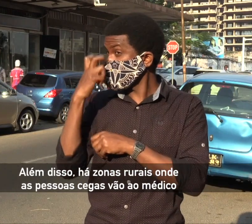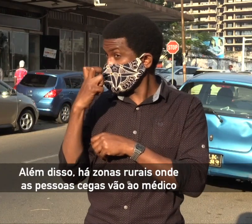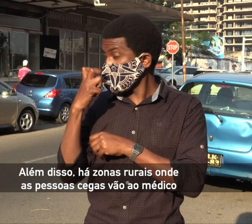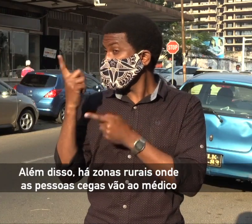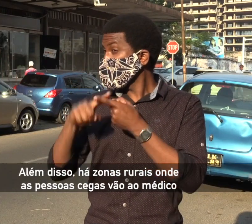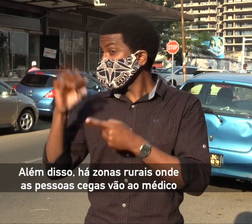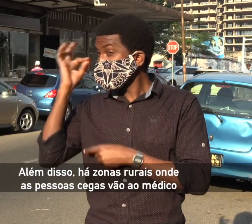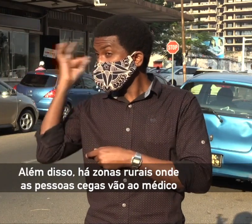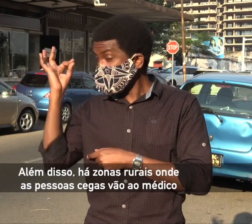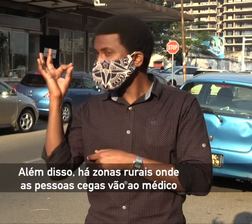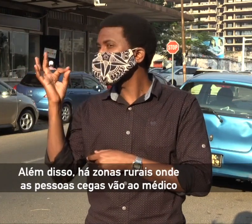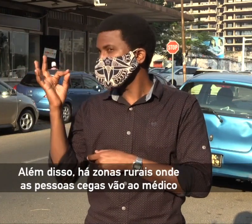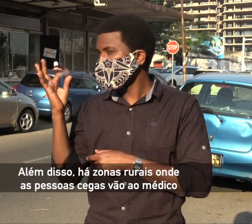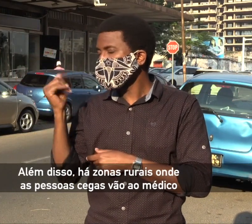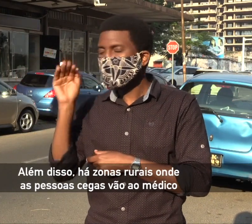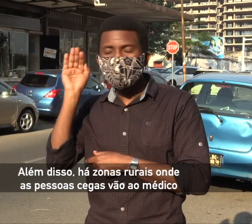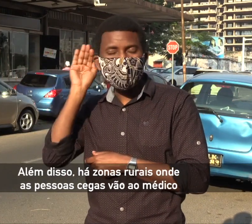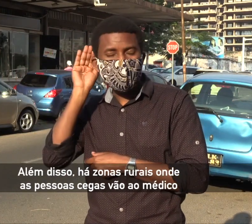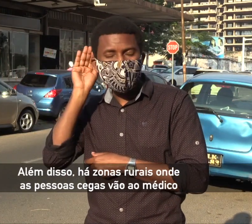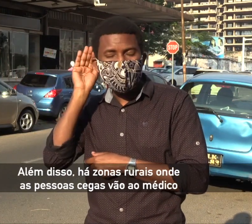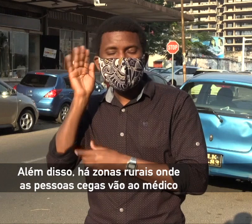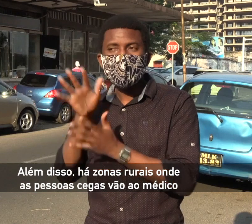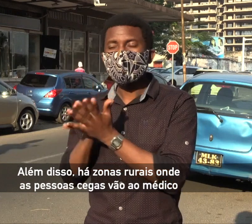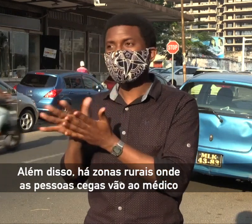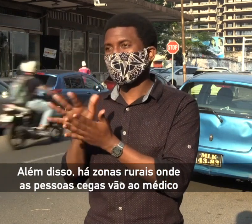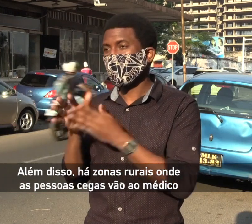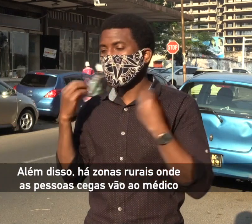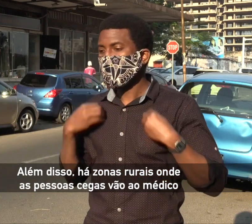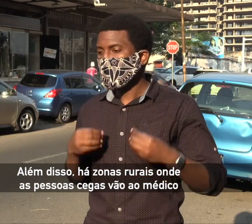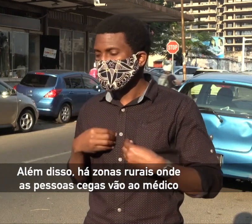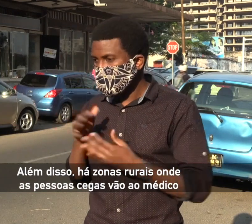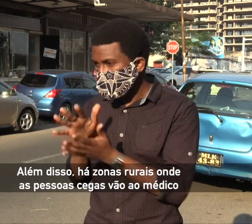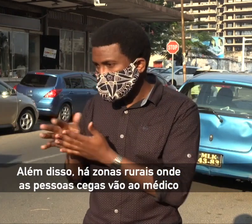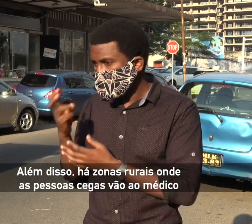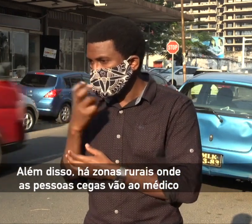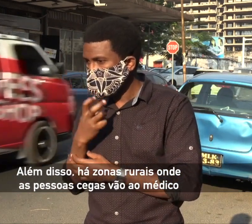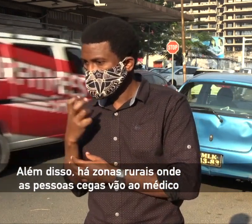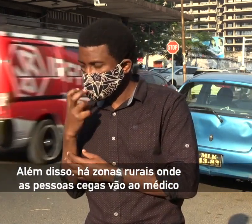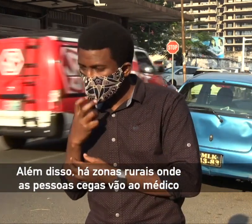E para além disso também, tem outras zonas rurais onde as pessoas cegas